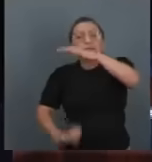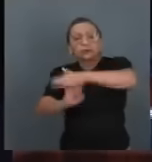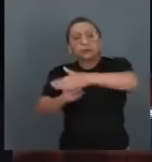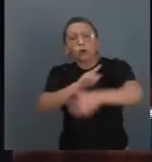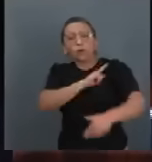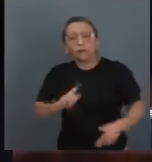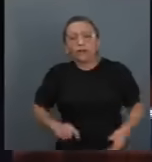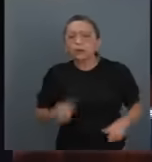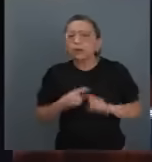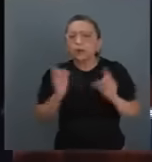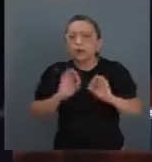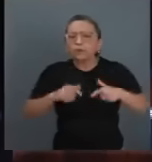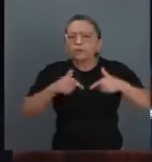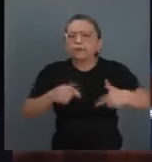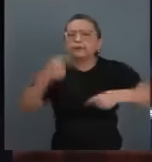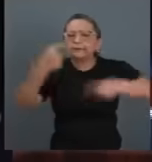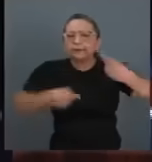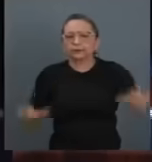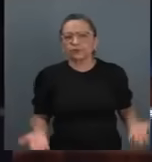por que não enfrentar esse debate?